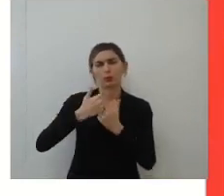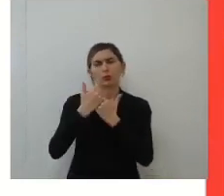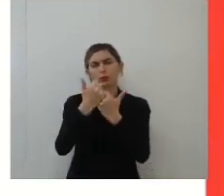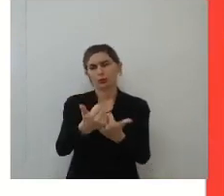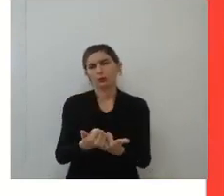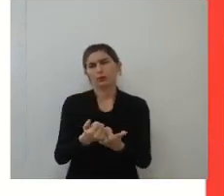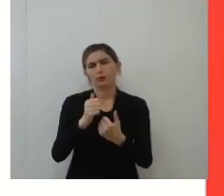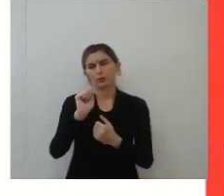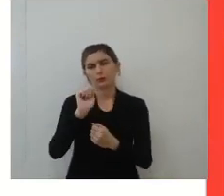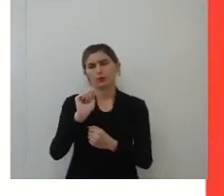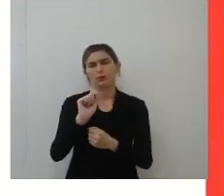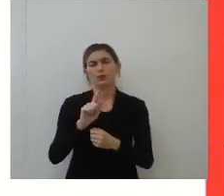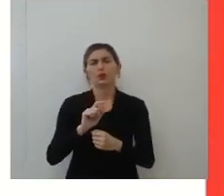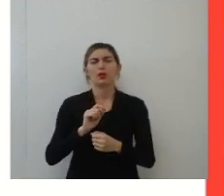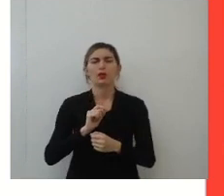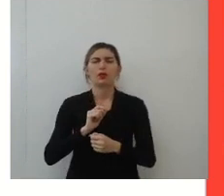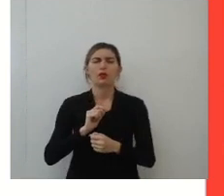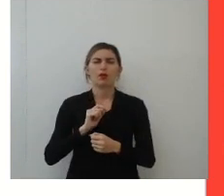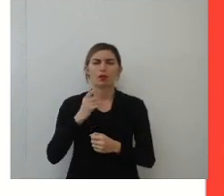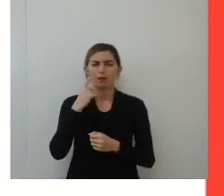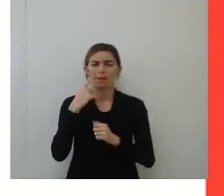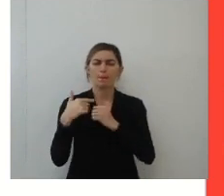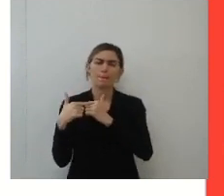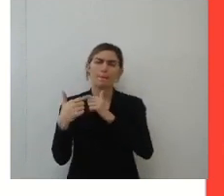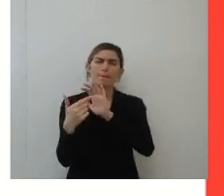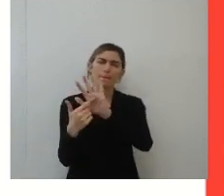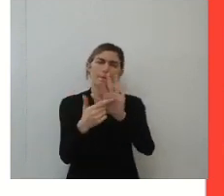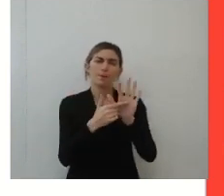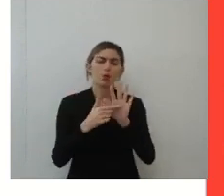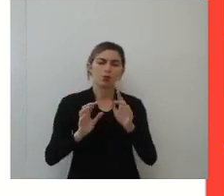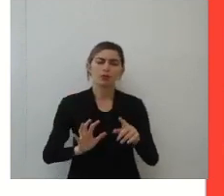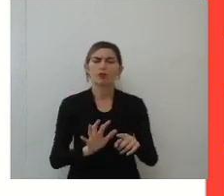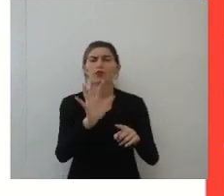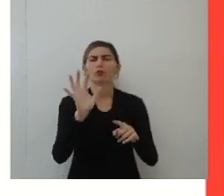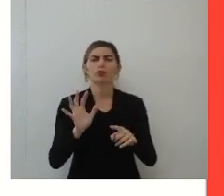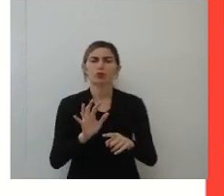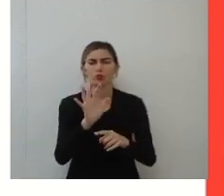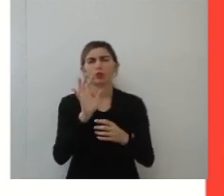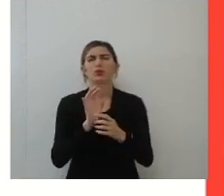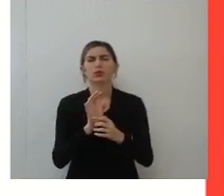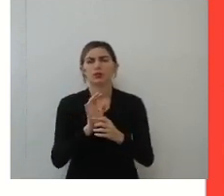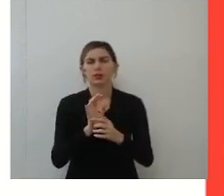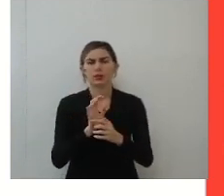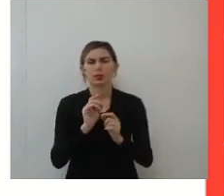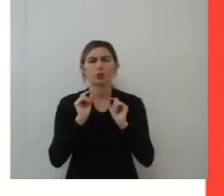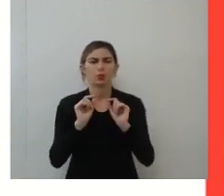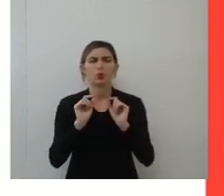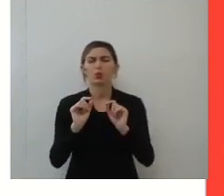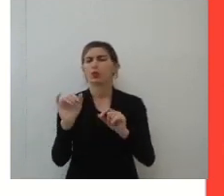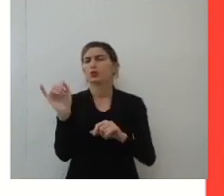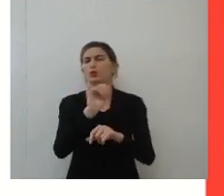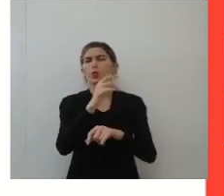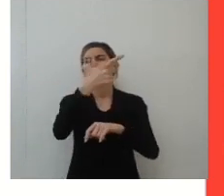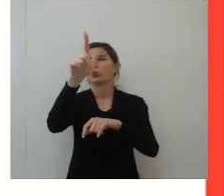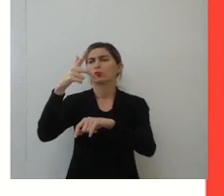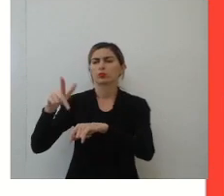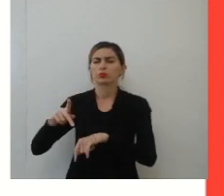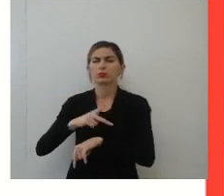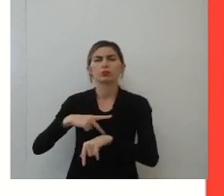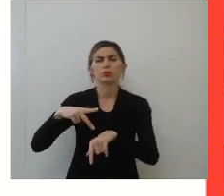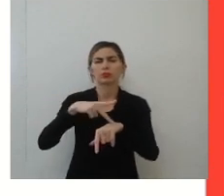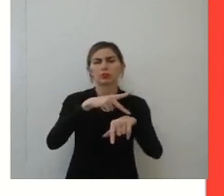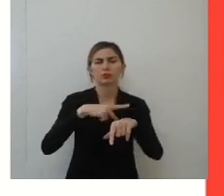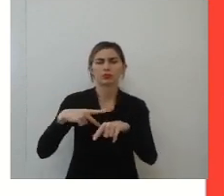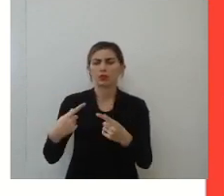como sendo aquelas cidades que apresentam uma influência em caráter internacional da sua